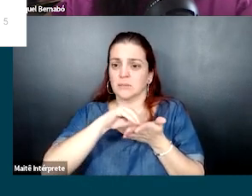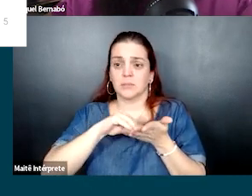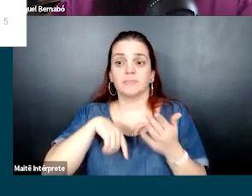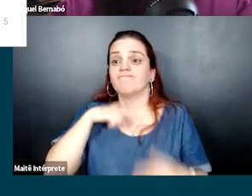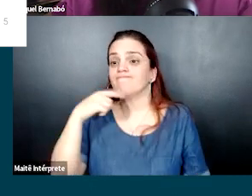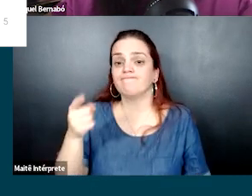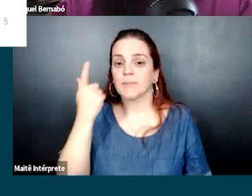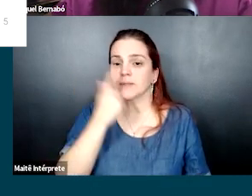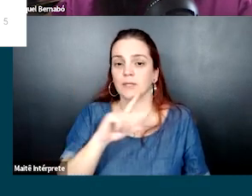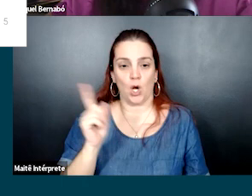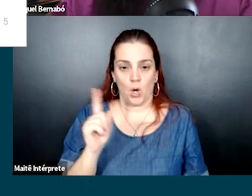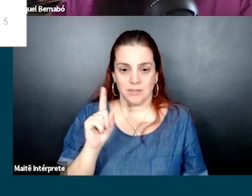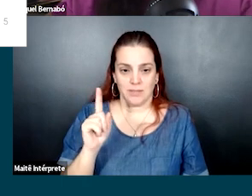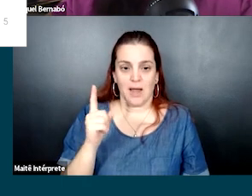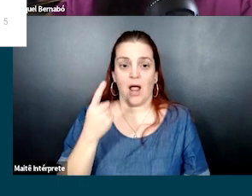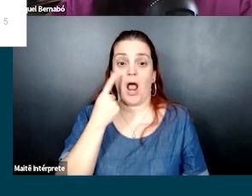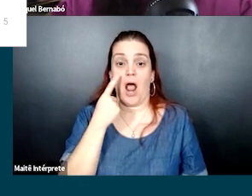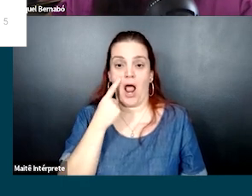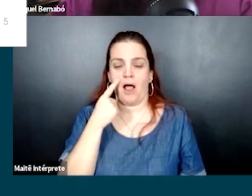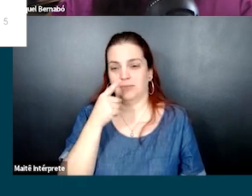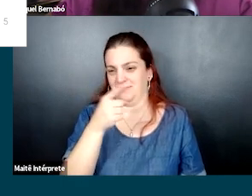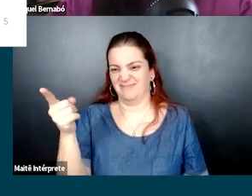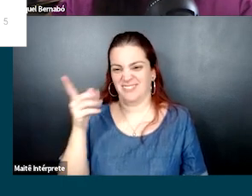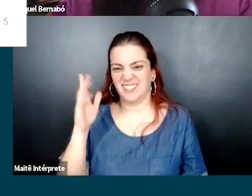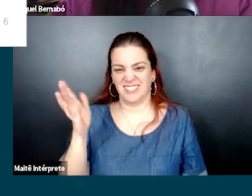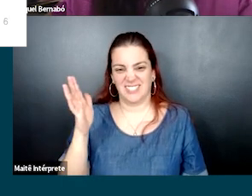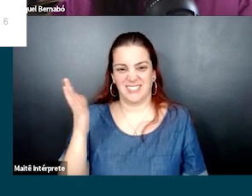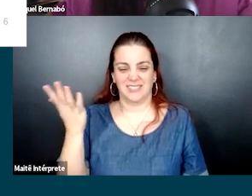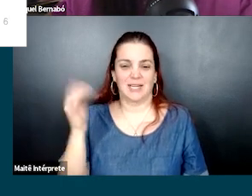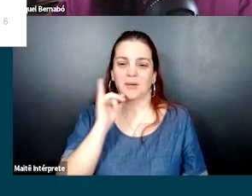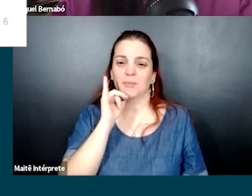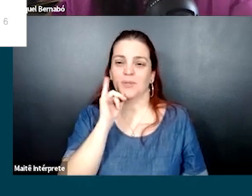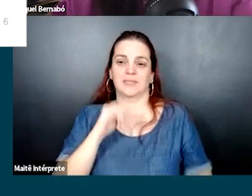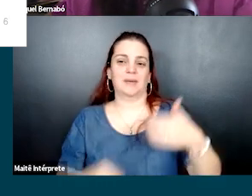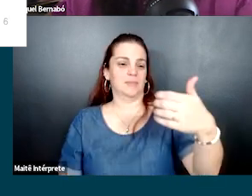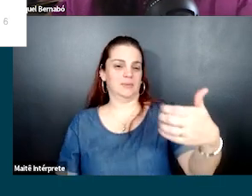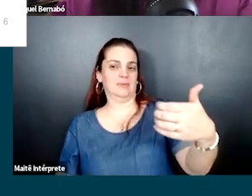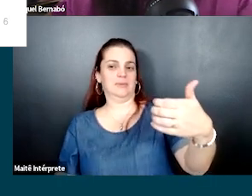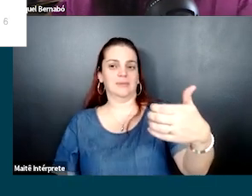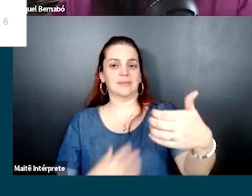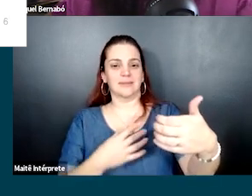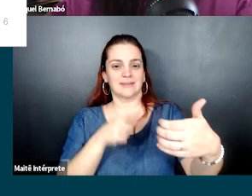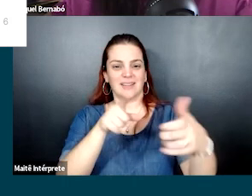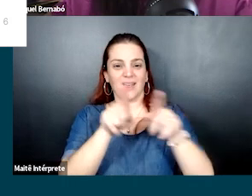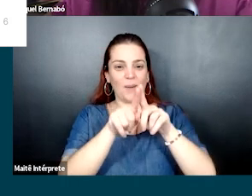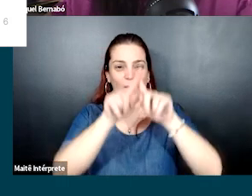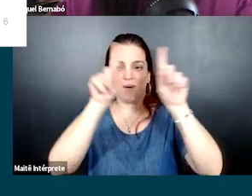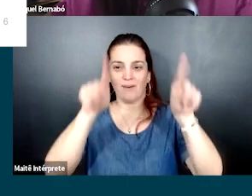simples cadastro, sozinhas. Elas não conseguiam fazer isso. Você já deve ter passado por um fluxo de